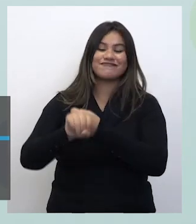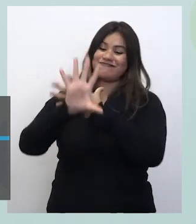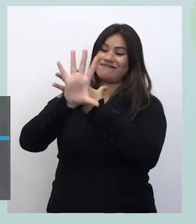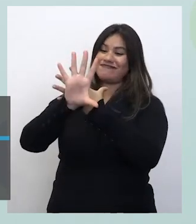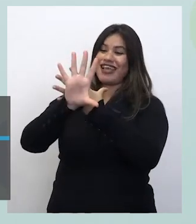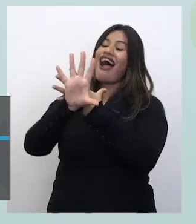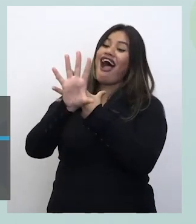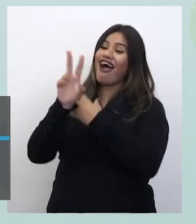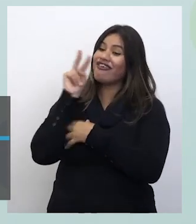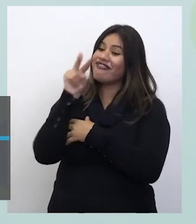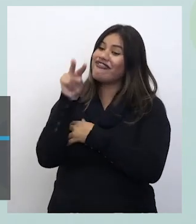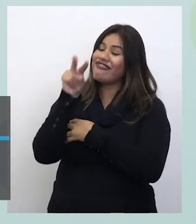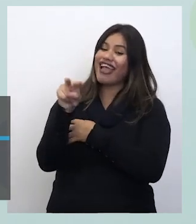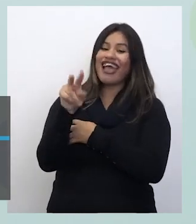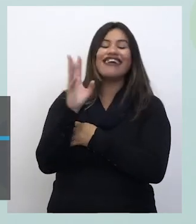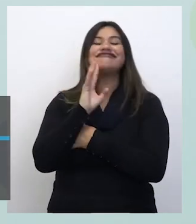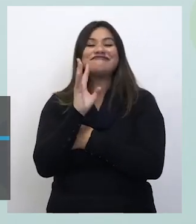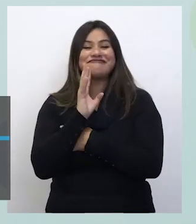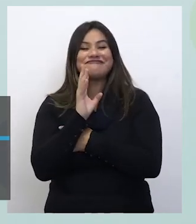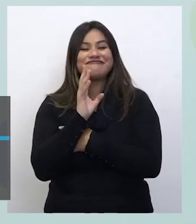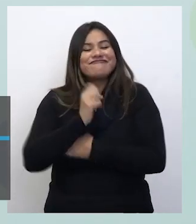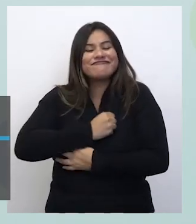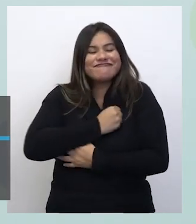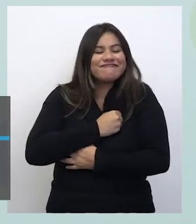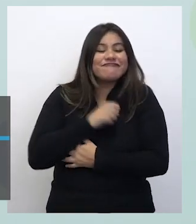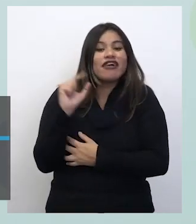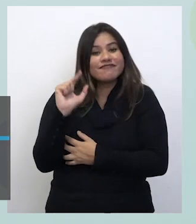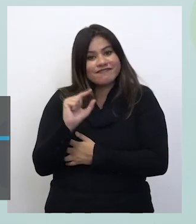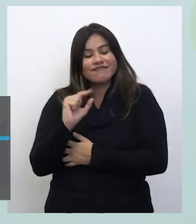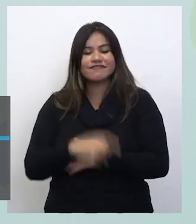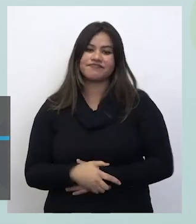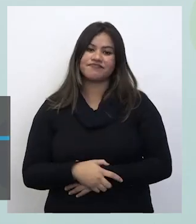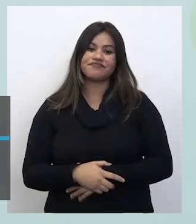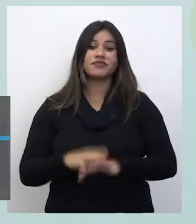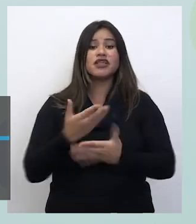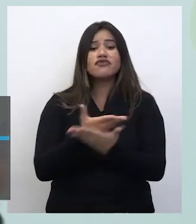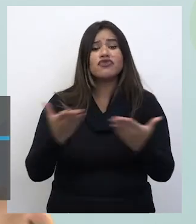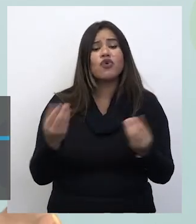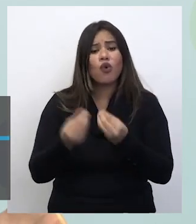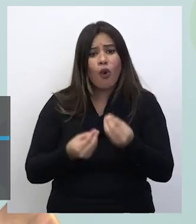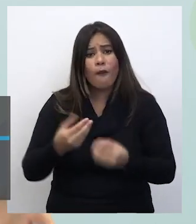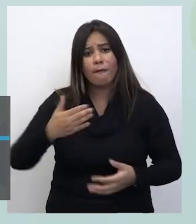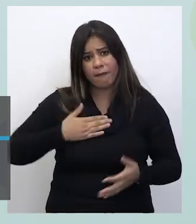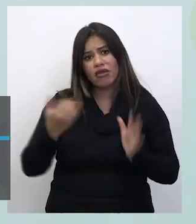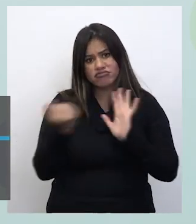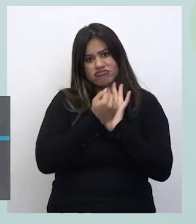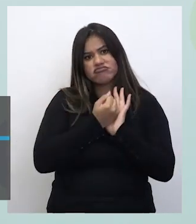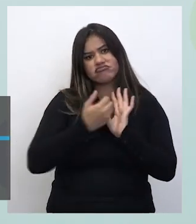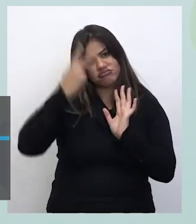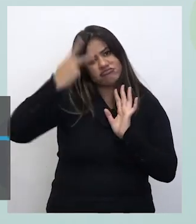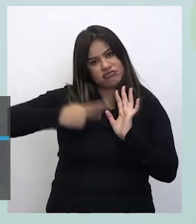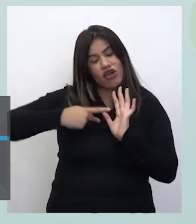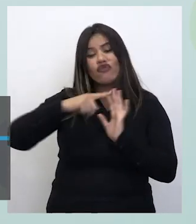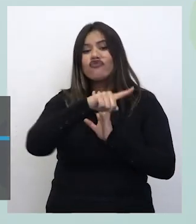distância. E vocês? Eu acredito que o meu registro tenha ficado diferente do registro de vocês. Cada um fez o seu. Então, se